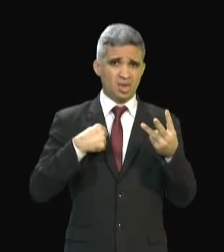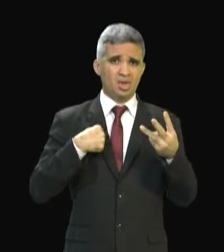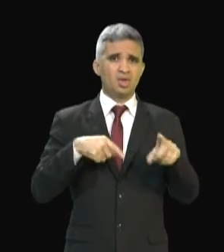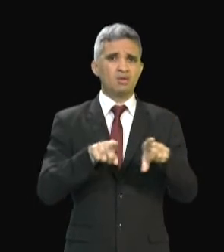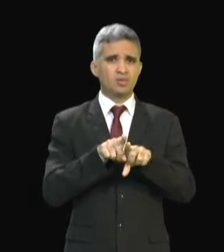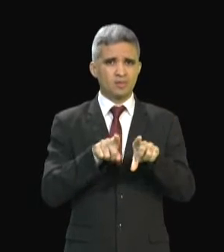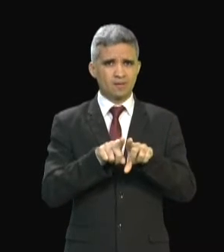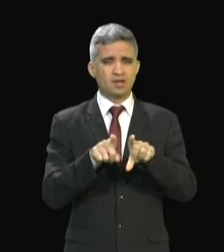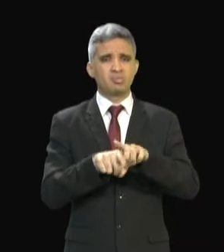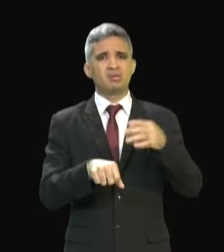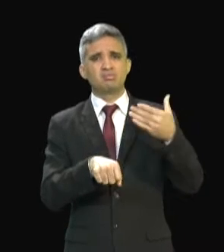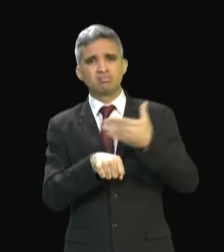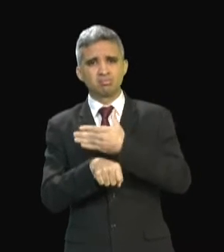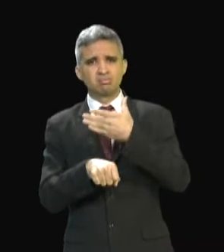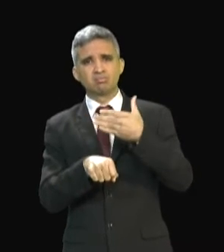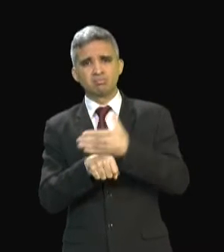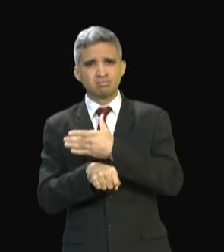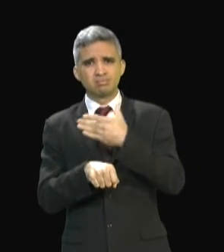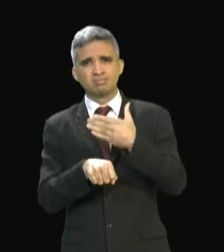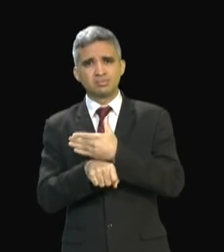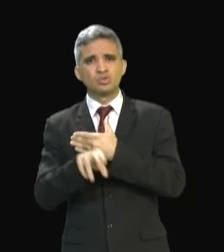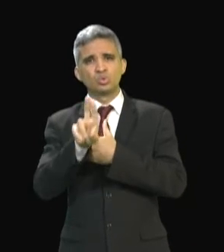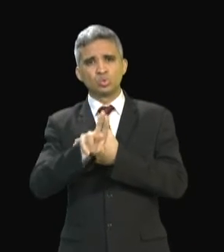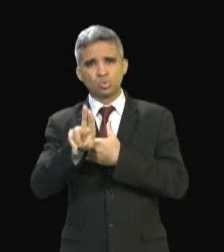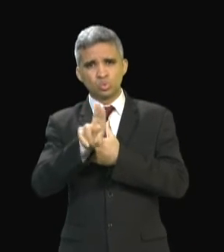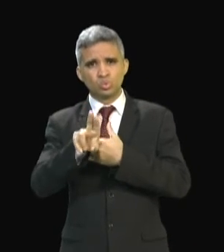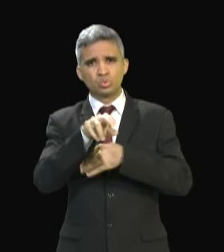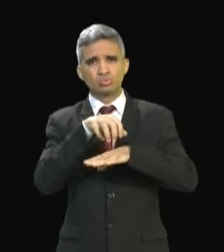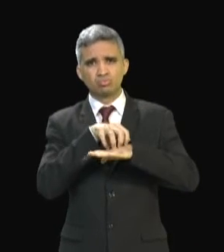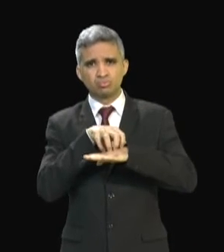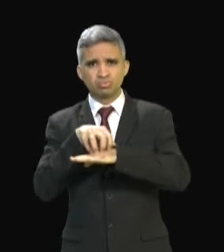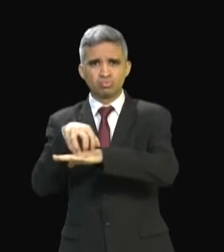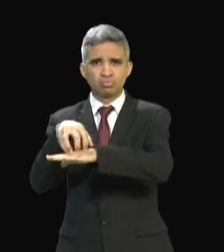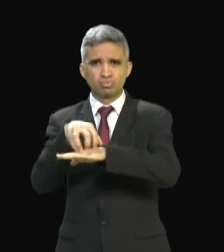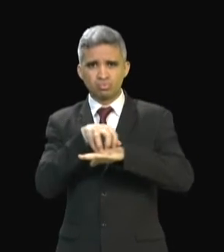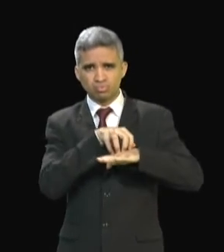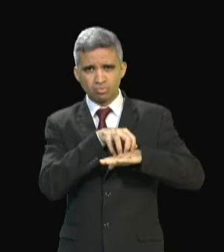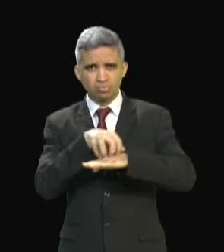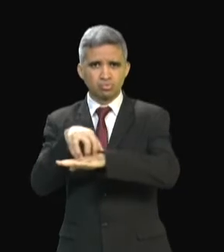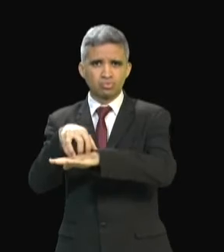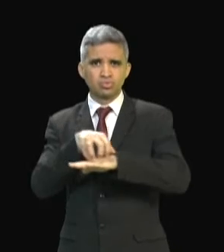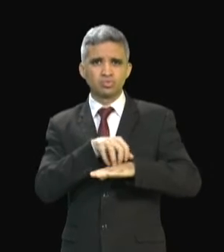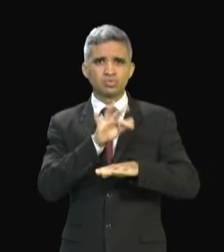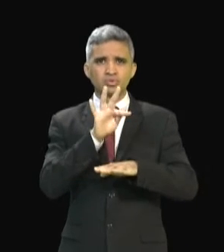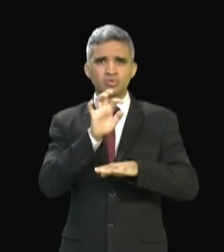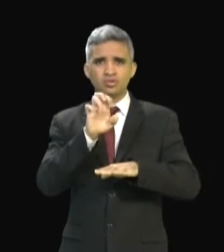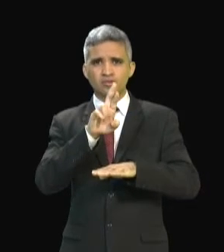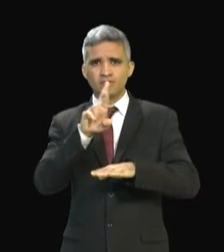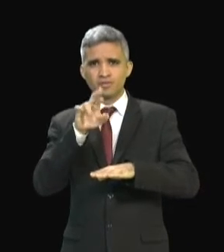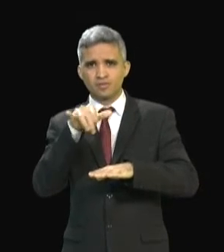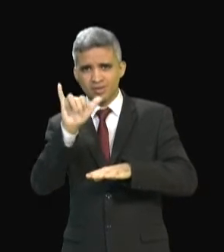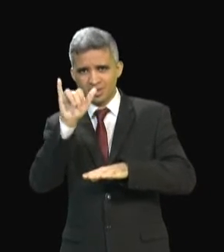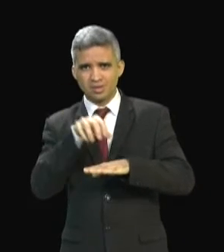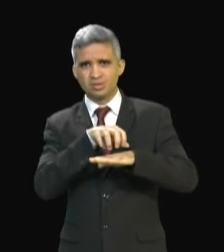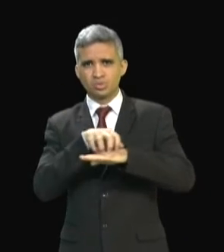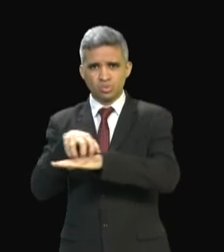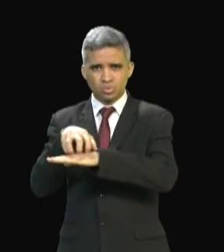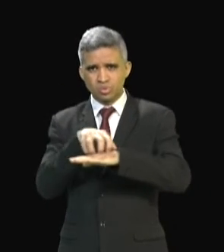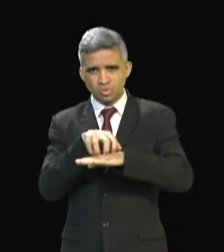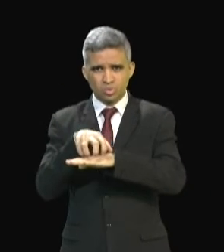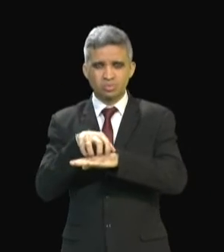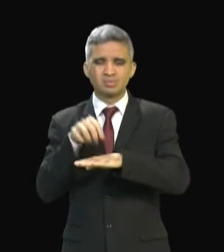por aqueles ferribotos, nós sabemos a má qualidade que essas empresas de ferribotos, é pauta de vários e vários